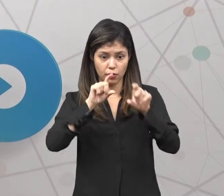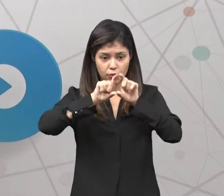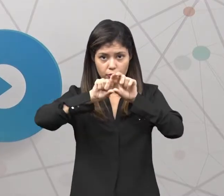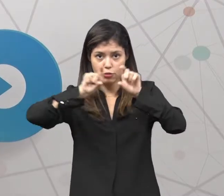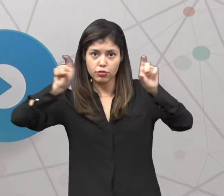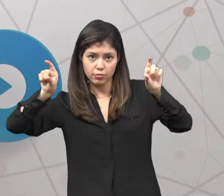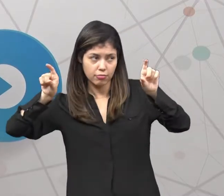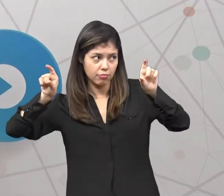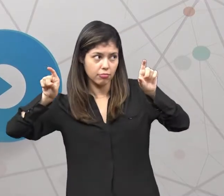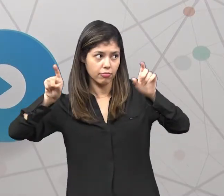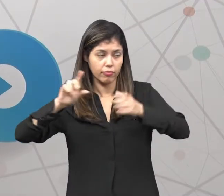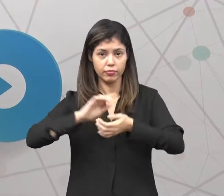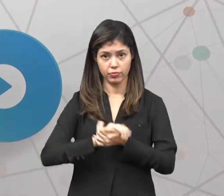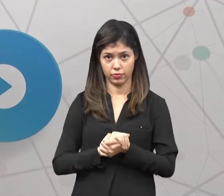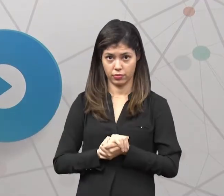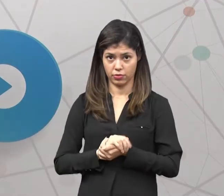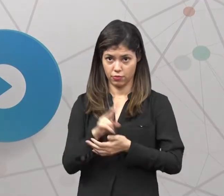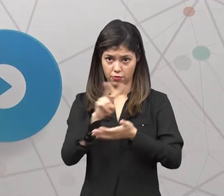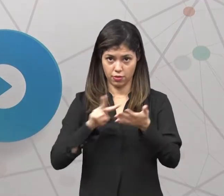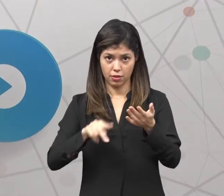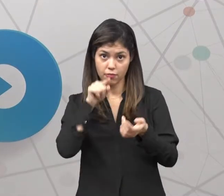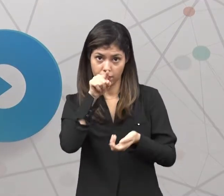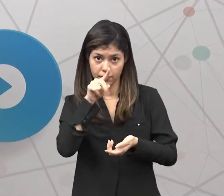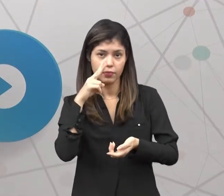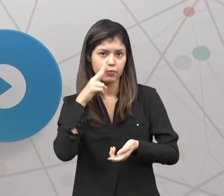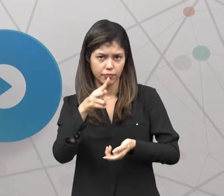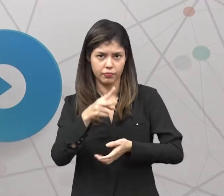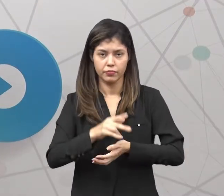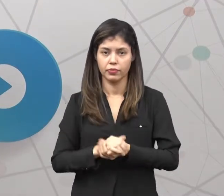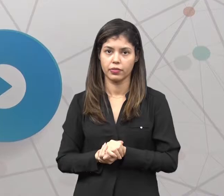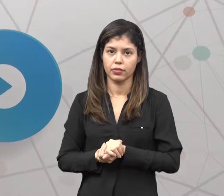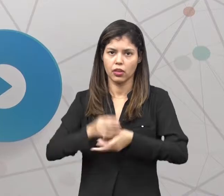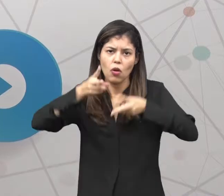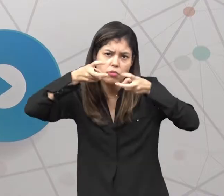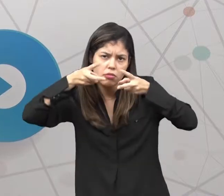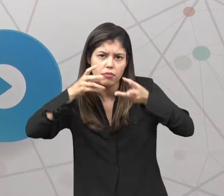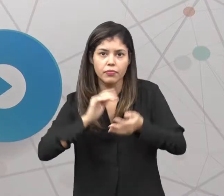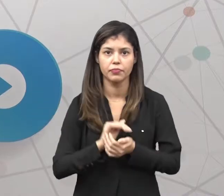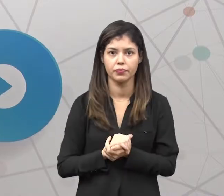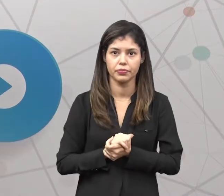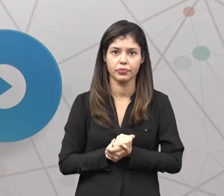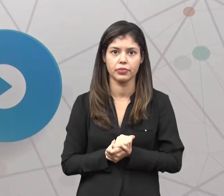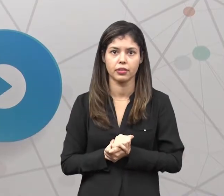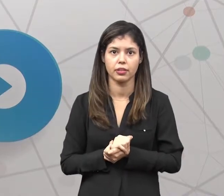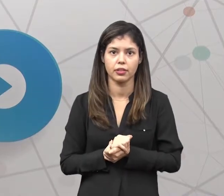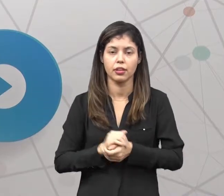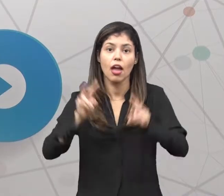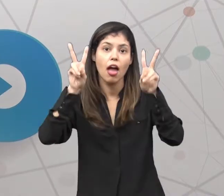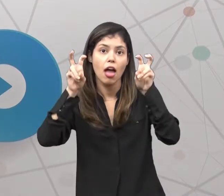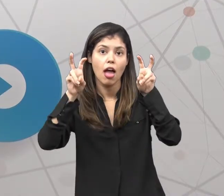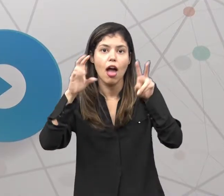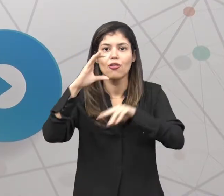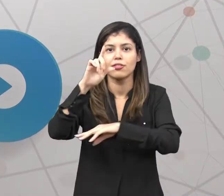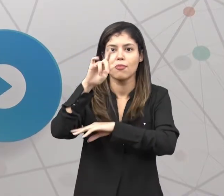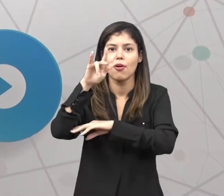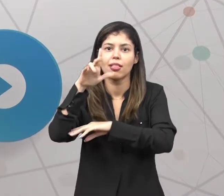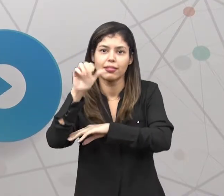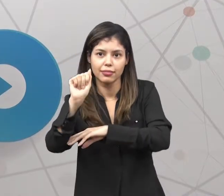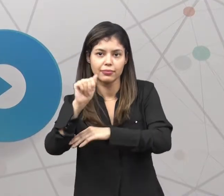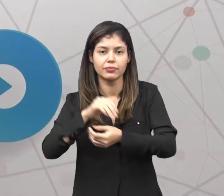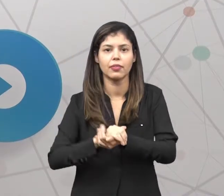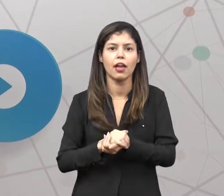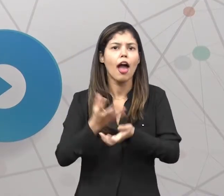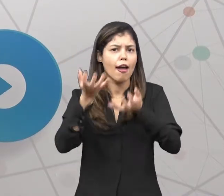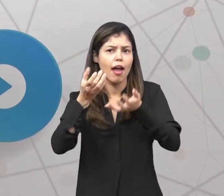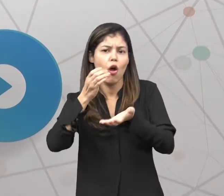tirinha. Eu vou ler aqui e você vai acompanhar, tá bom? Observe aqui, ó. O título é o Cebolinha, né?